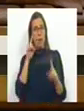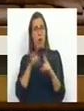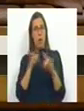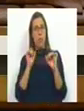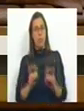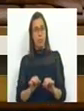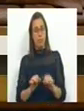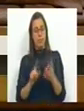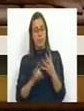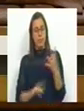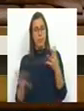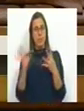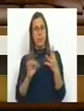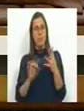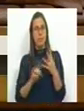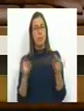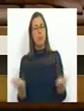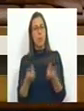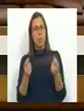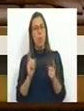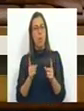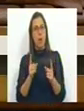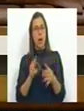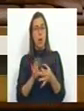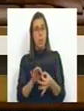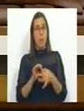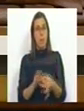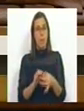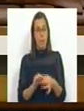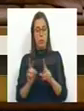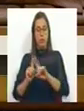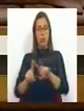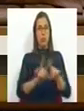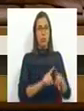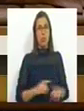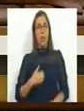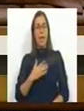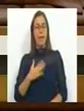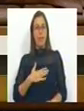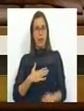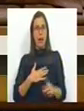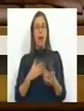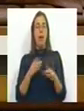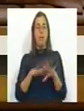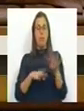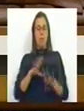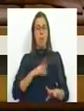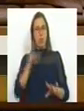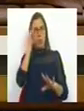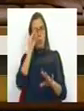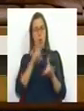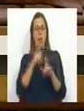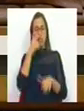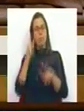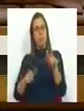propósito. Quarto, promover a cooperação entre as diversas entidades que operam no mundo rural e